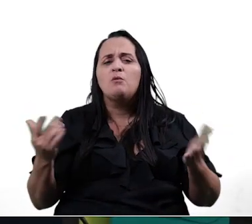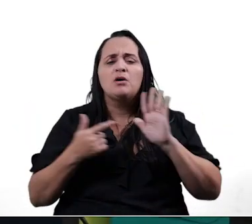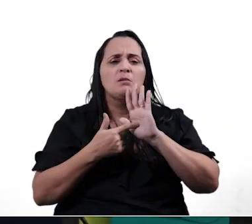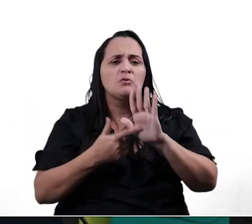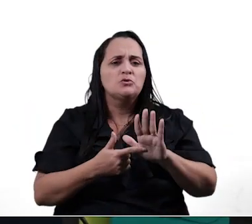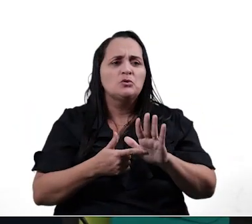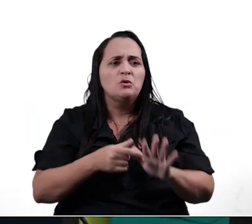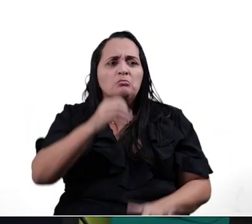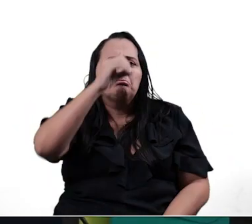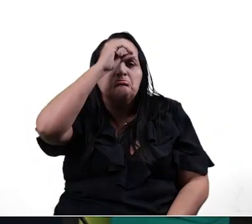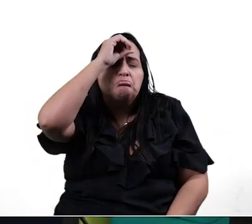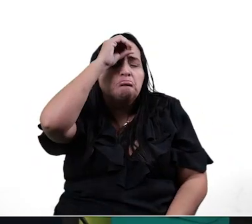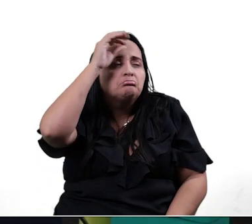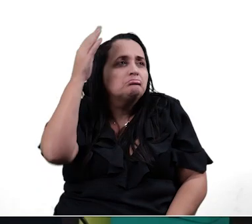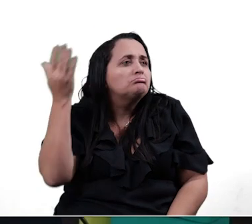ingênua?